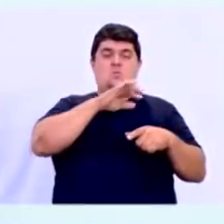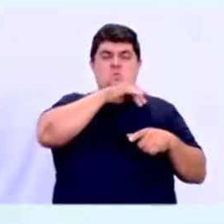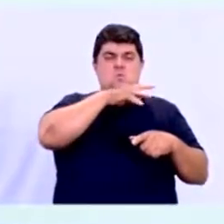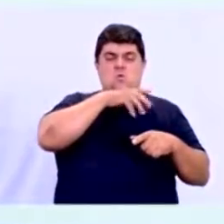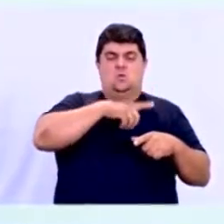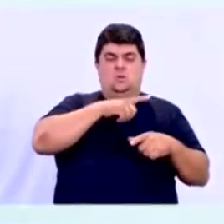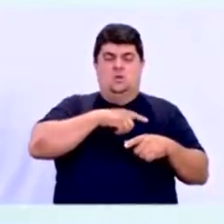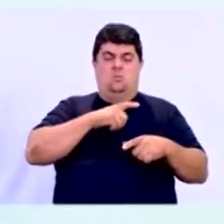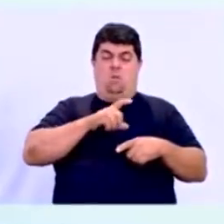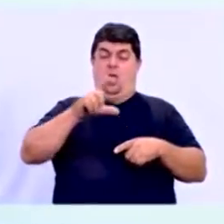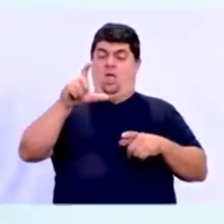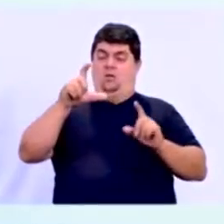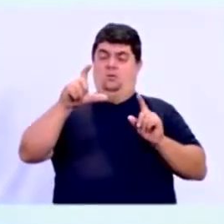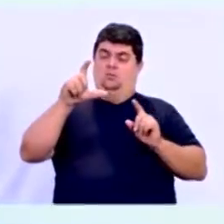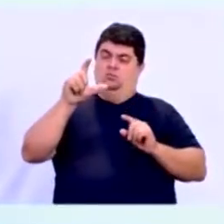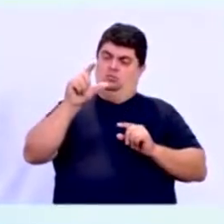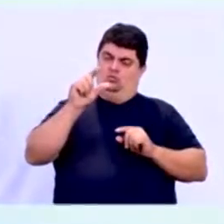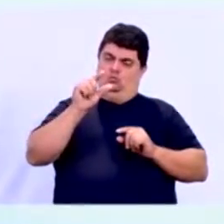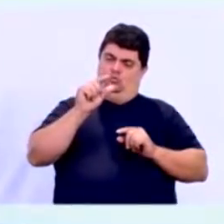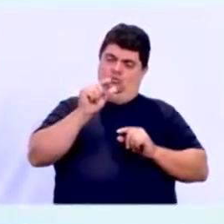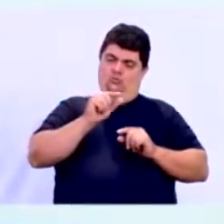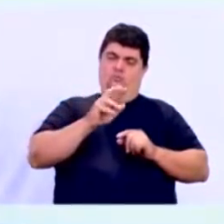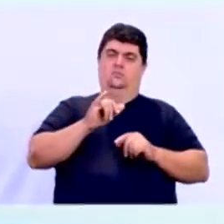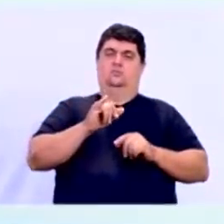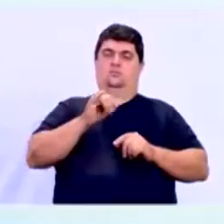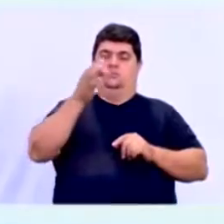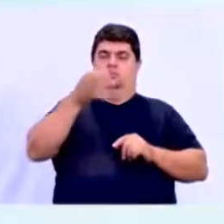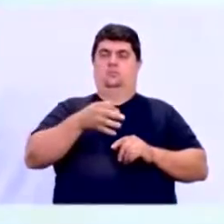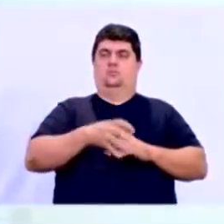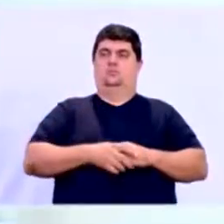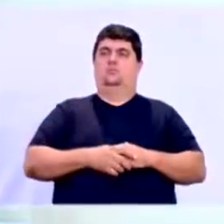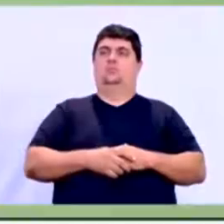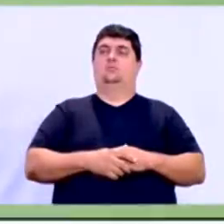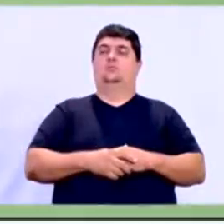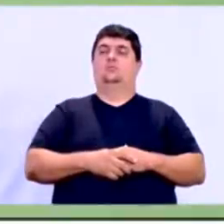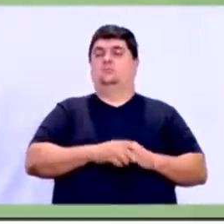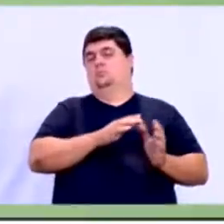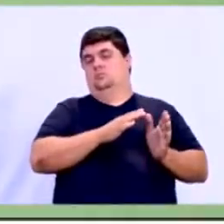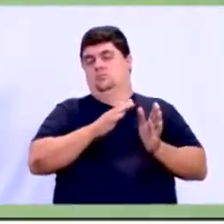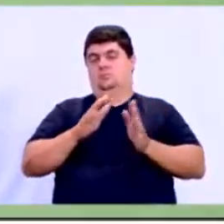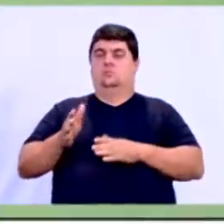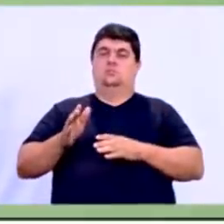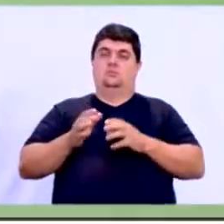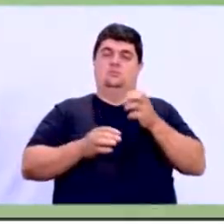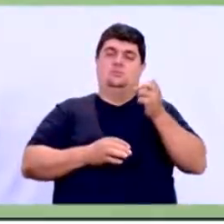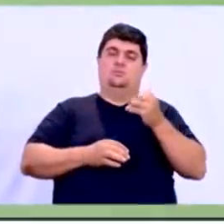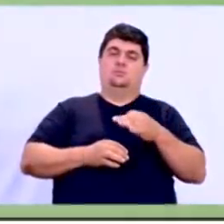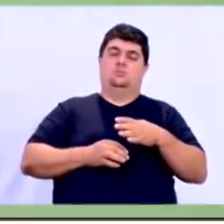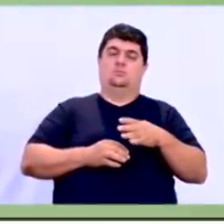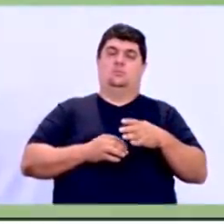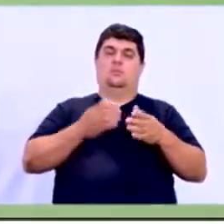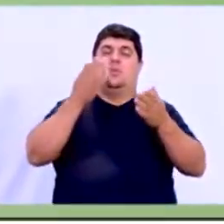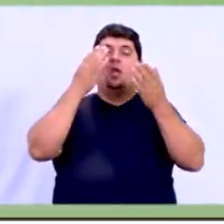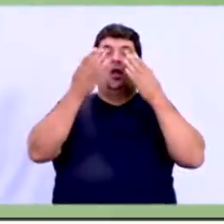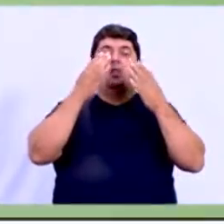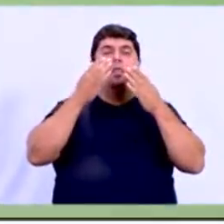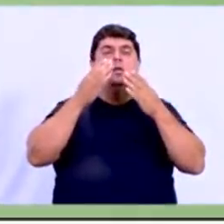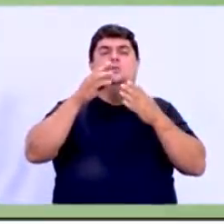aí prejudicar. Então, minimizar os pontos fracos, certo? Então, continuando, falaremos sobre a análise do